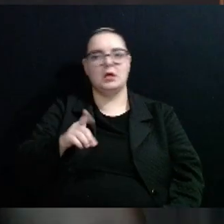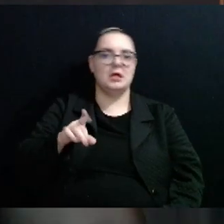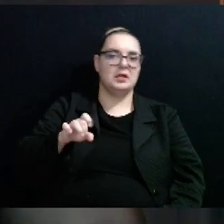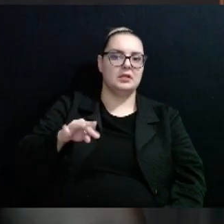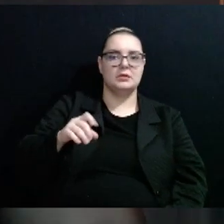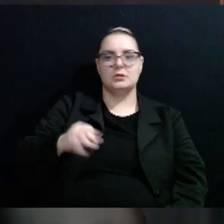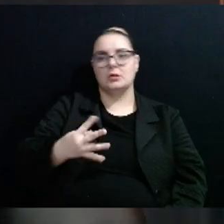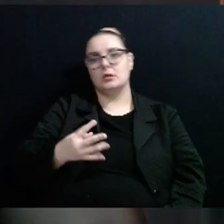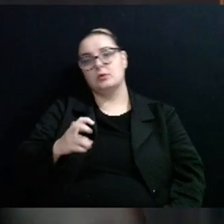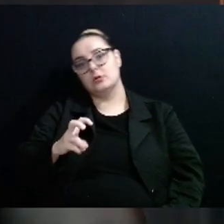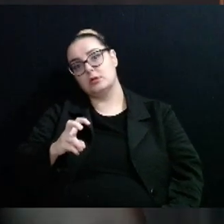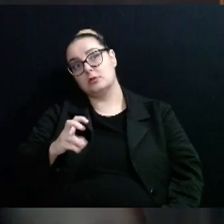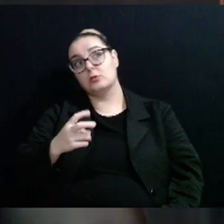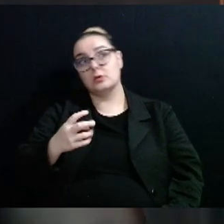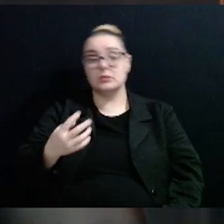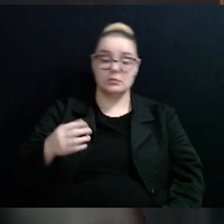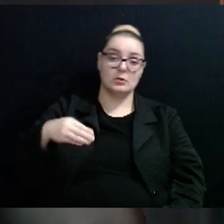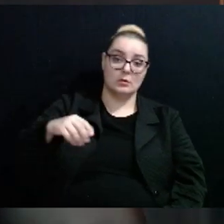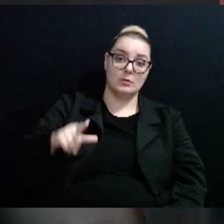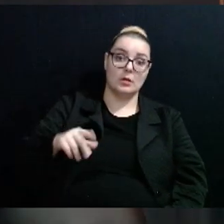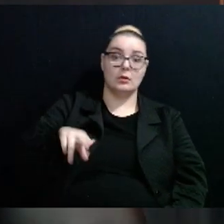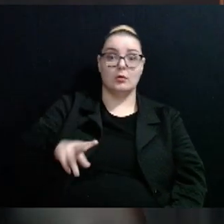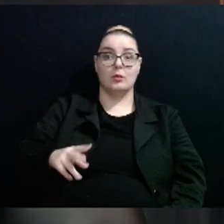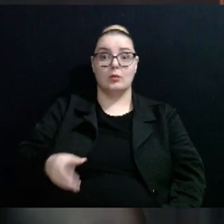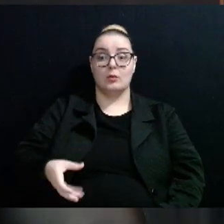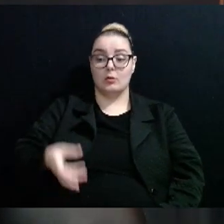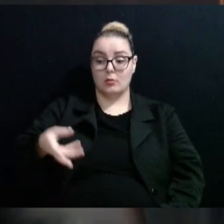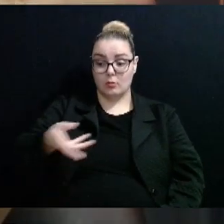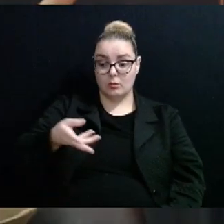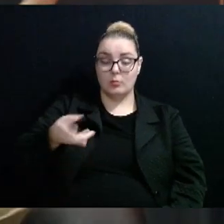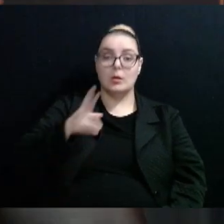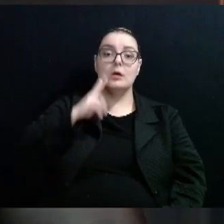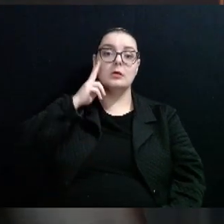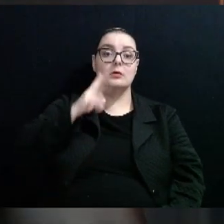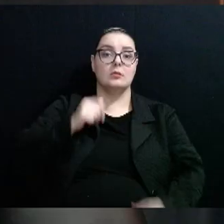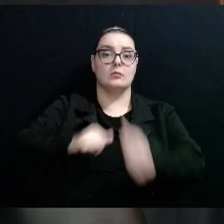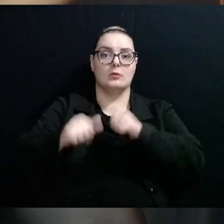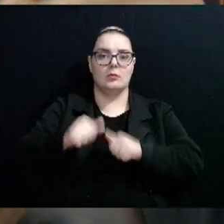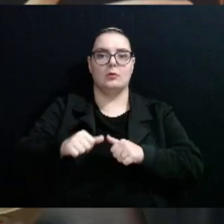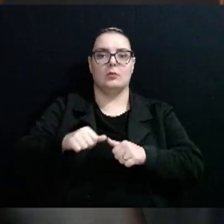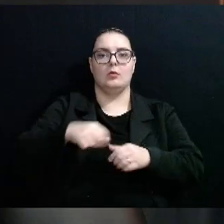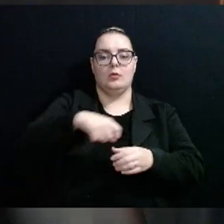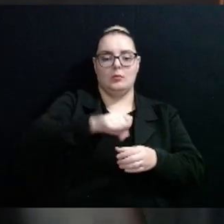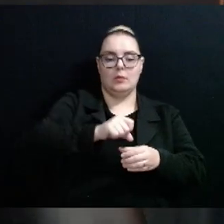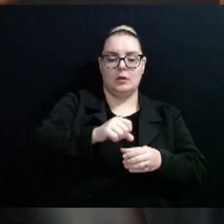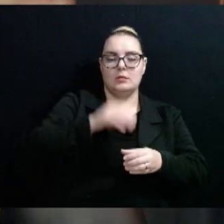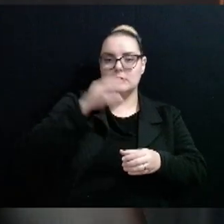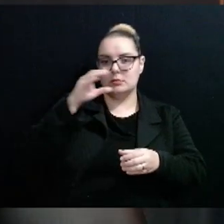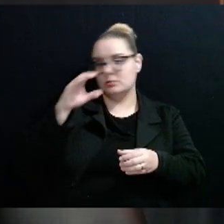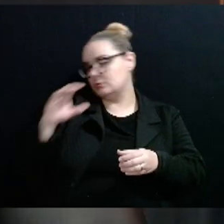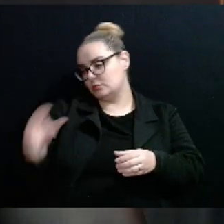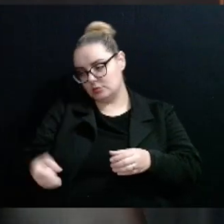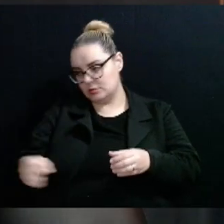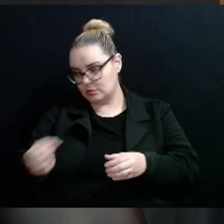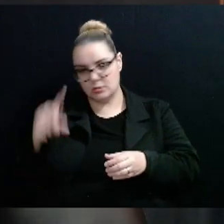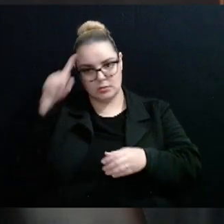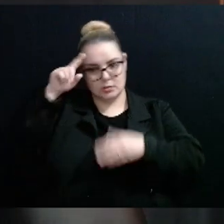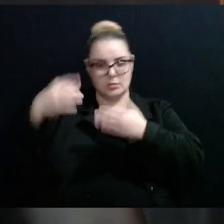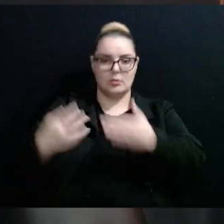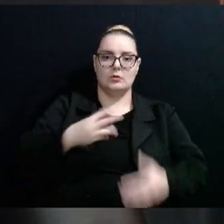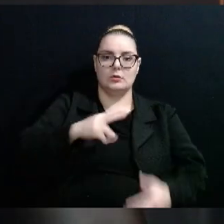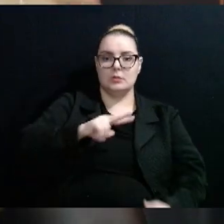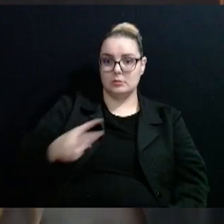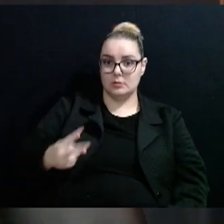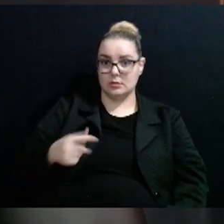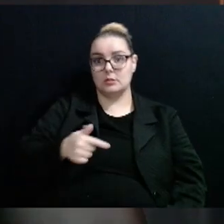ml, ou uma taça de vinho. Então, se a pessoa bebe uma latinha de cerveja todos os dias, né, ou pelo menos 3 vezes na semana, e no final de